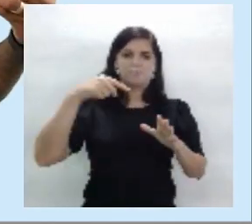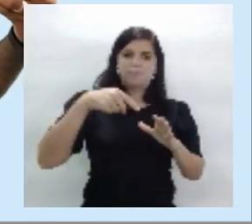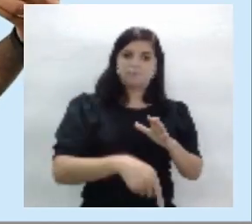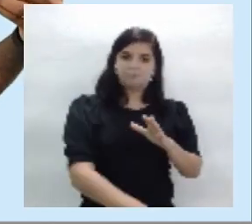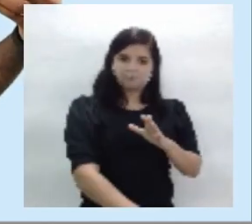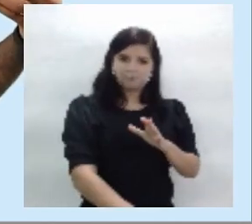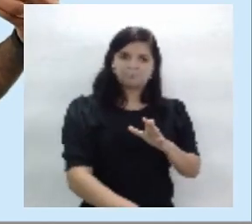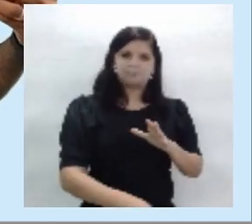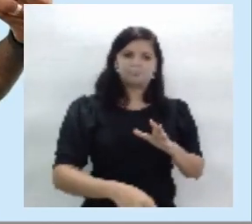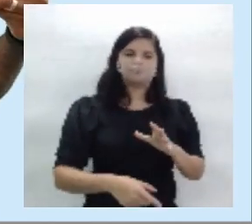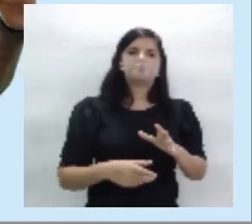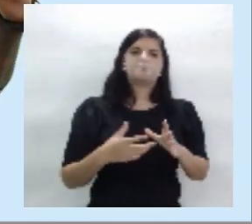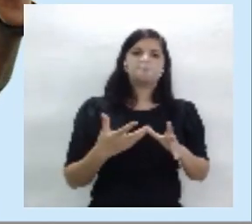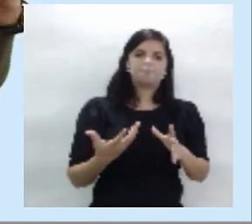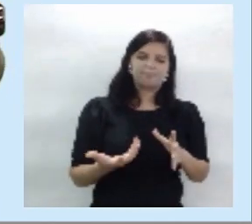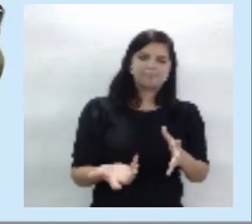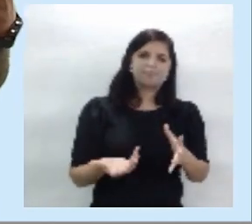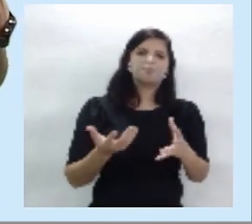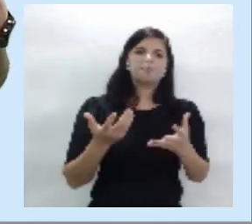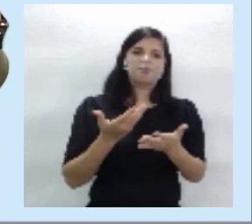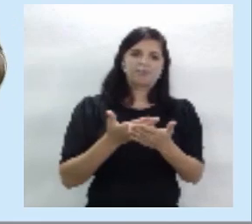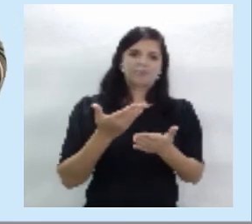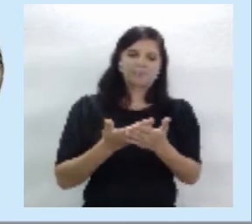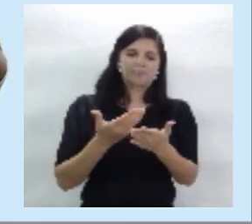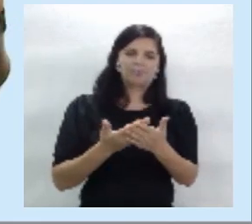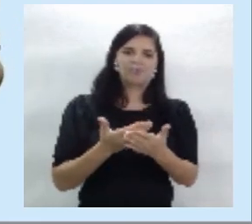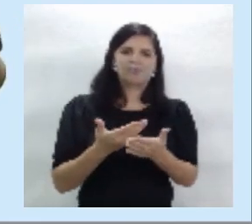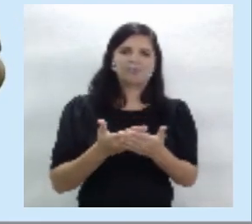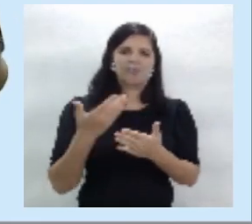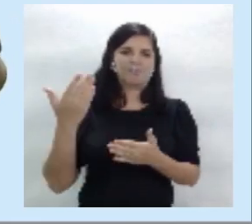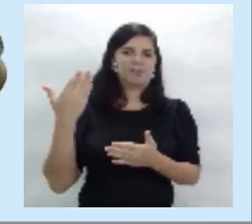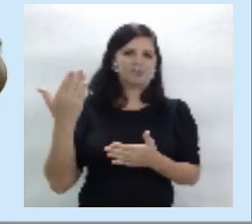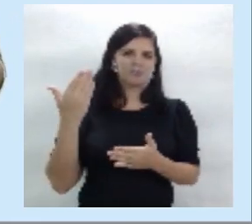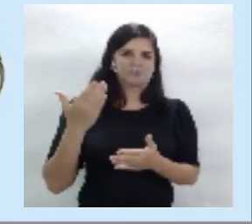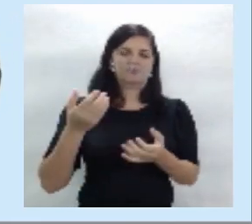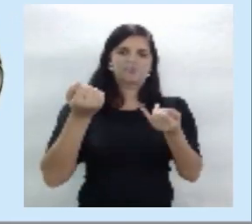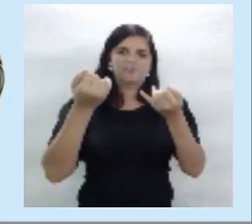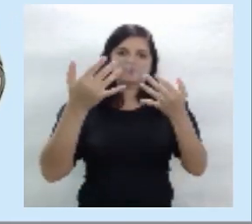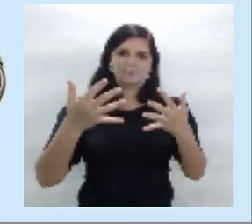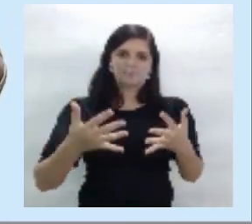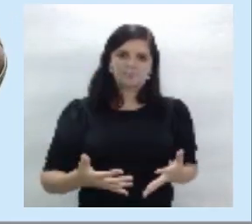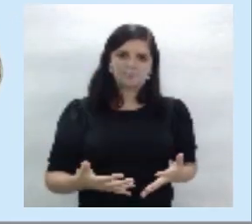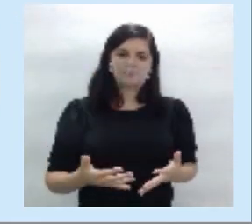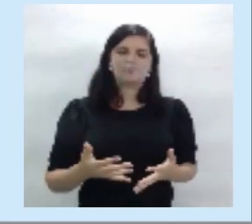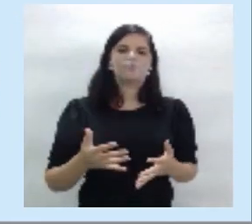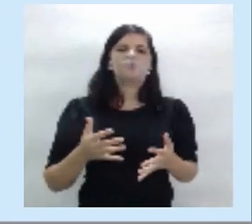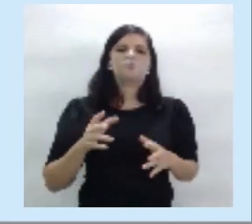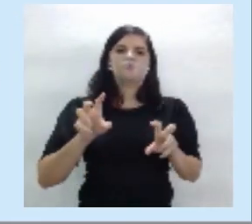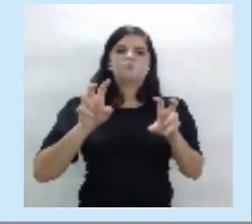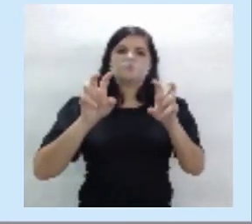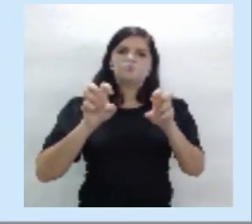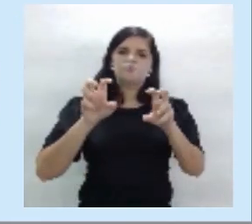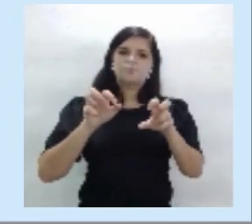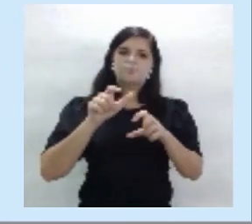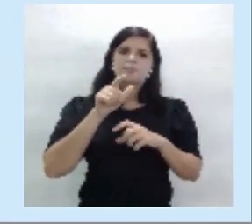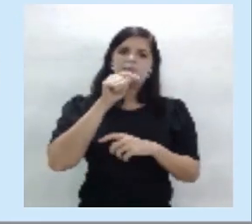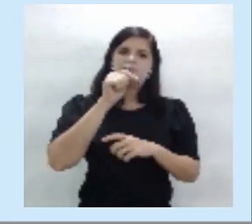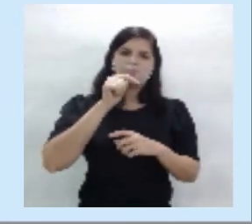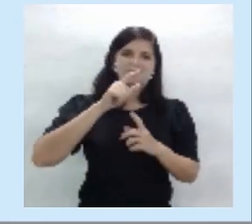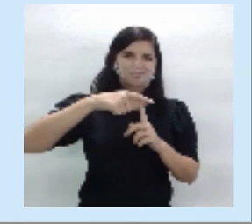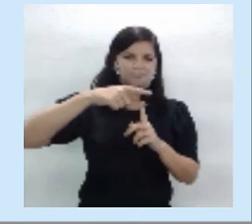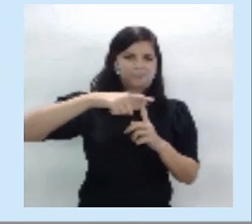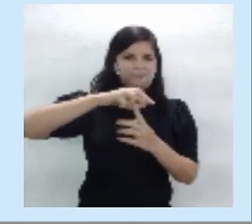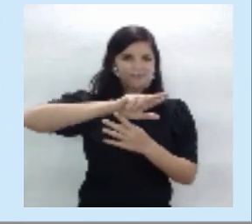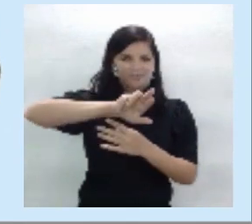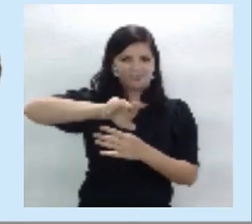subsolo. A gente tem uma aula, né? A última aula que nós fizemos, a gente está falando sobre os aquíferos, tá? Então são